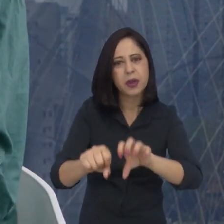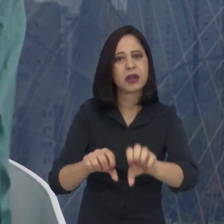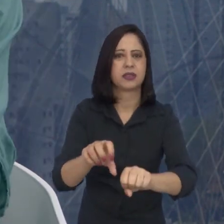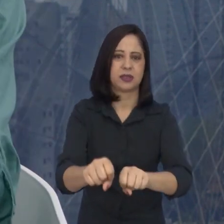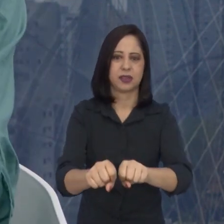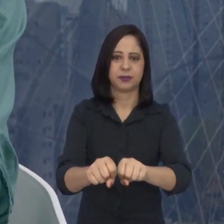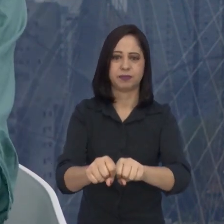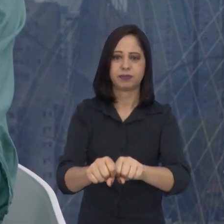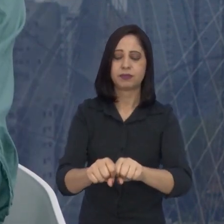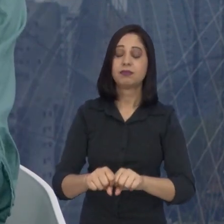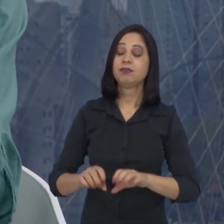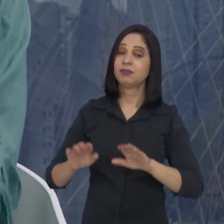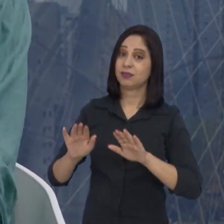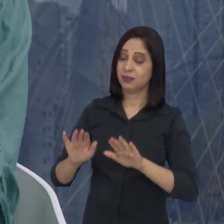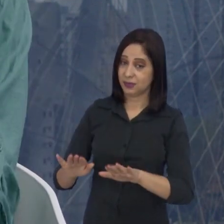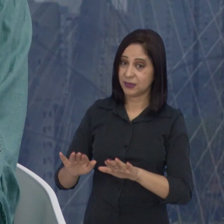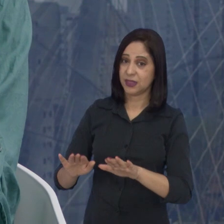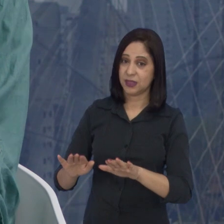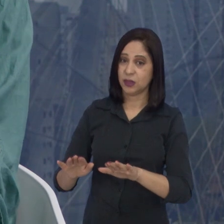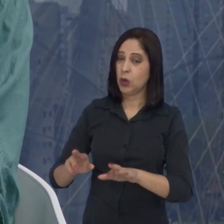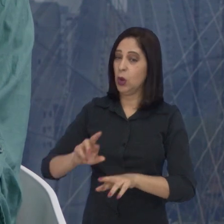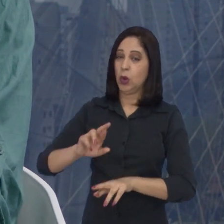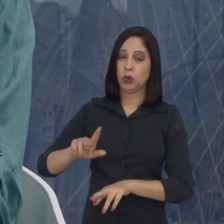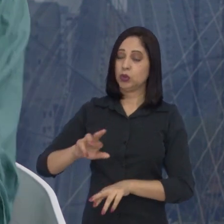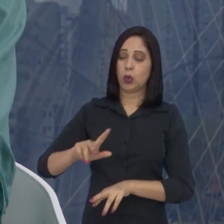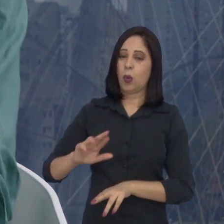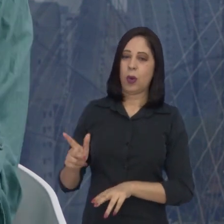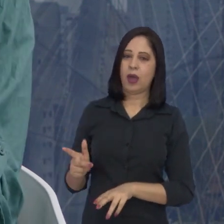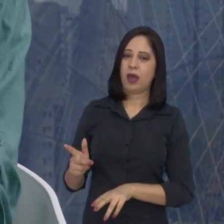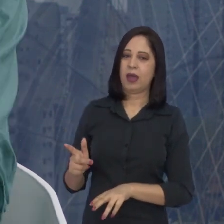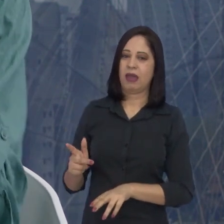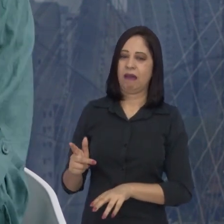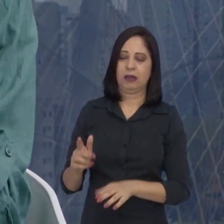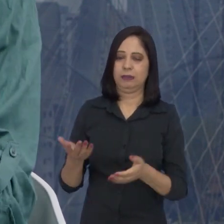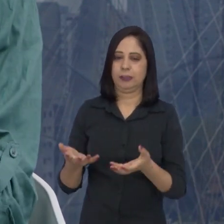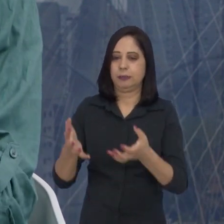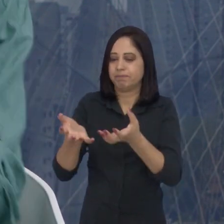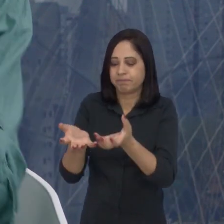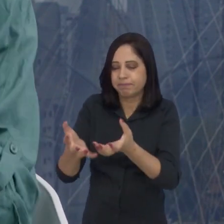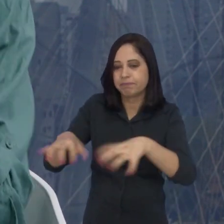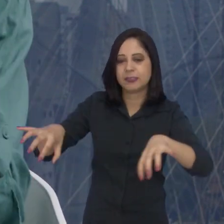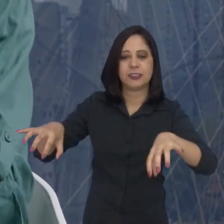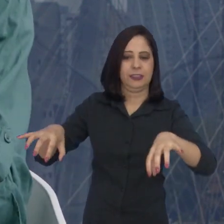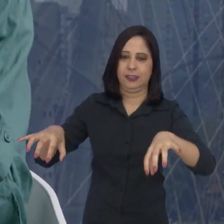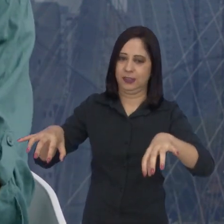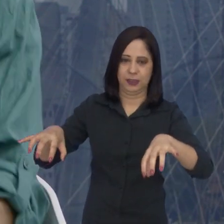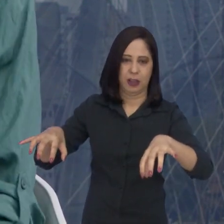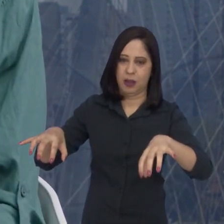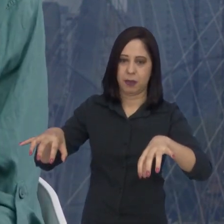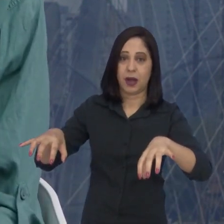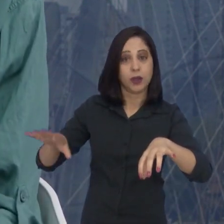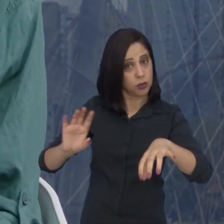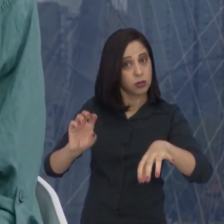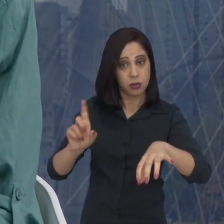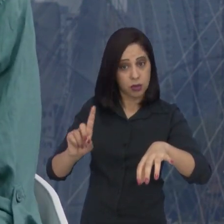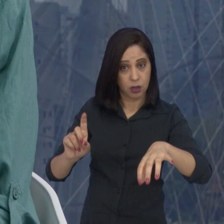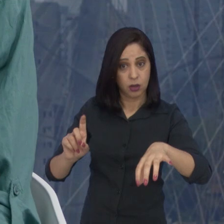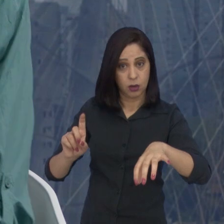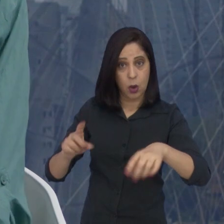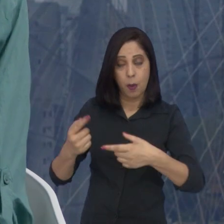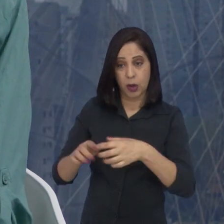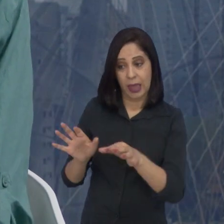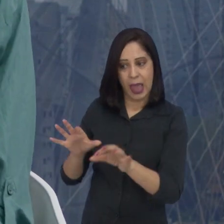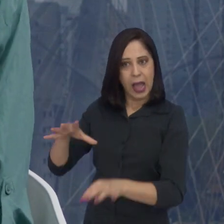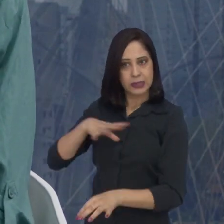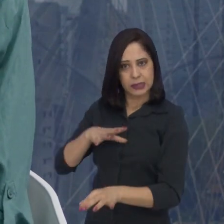não tratar da regularização fundiária como um fato, um fenômeno não relacionado ao planejamento,